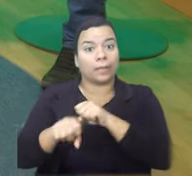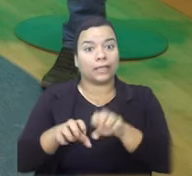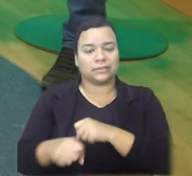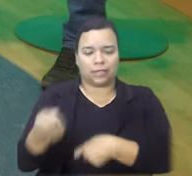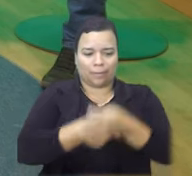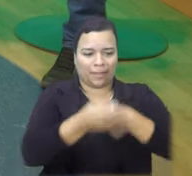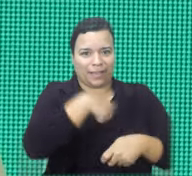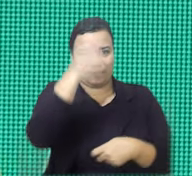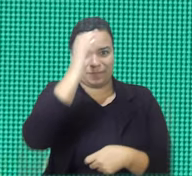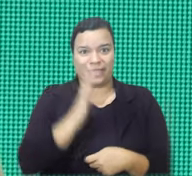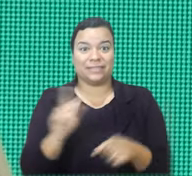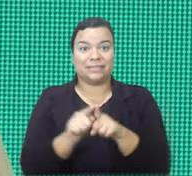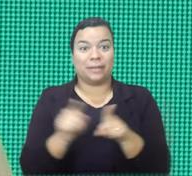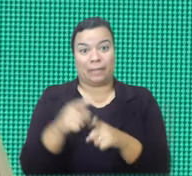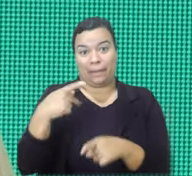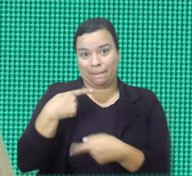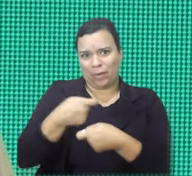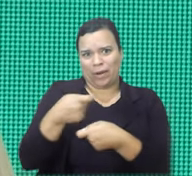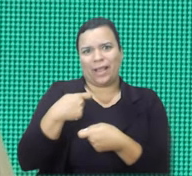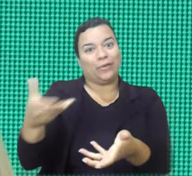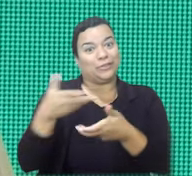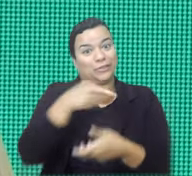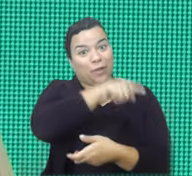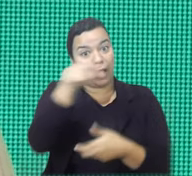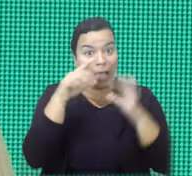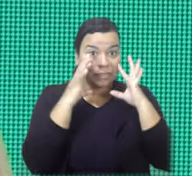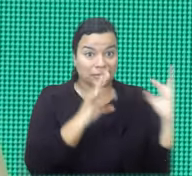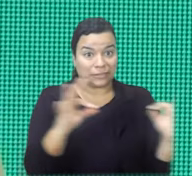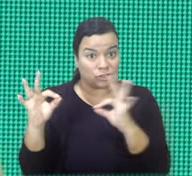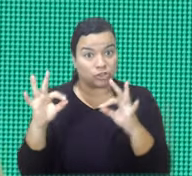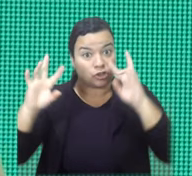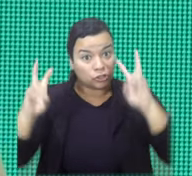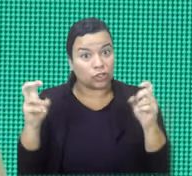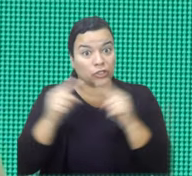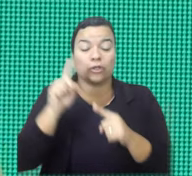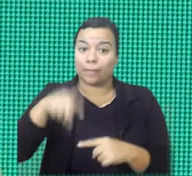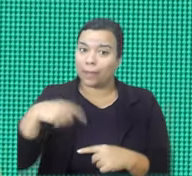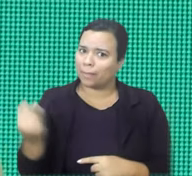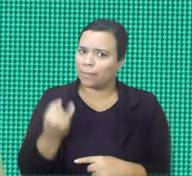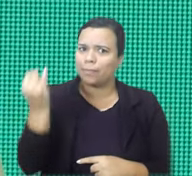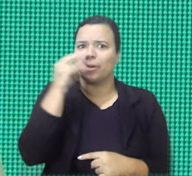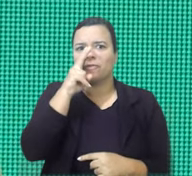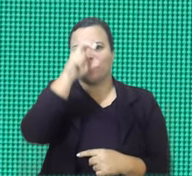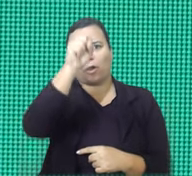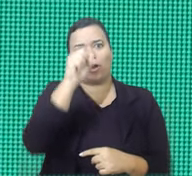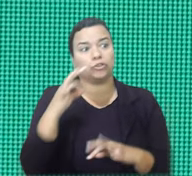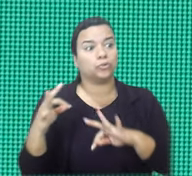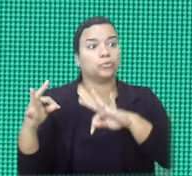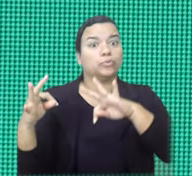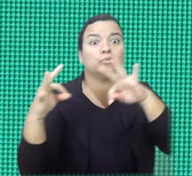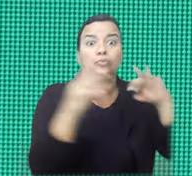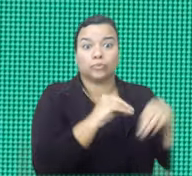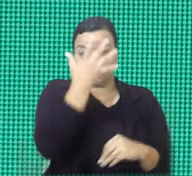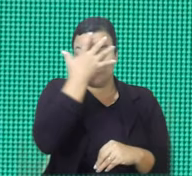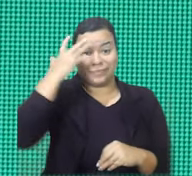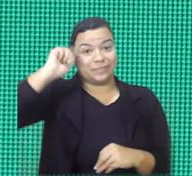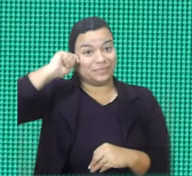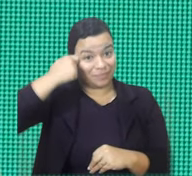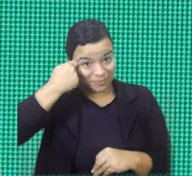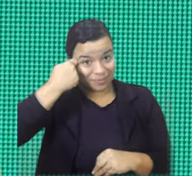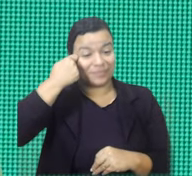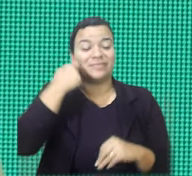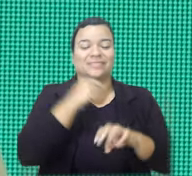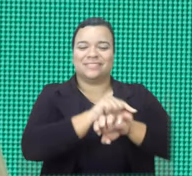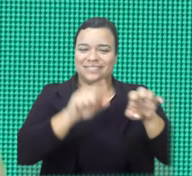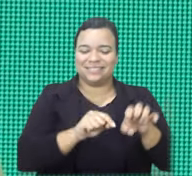meu negócio eu queria muito te convidar para assistir esse tema que é extremamente relevante para todo o afro empreendedor brasileiro